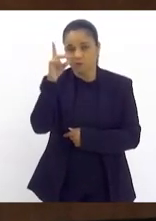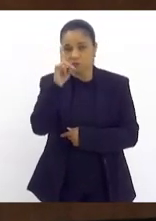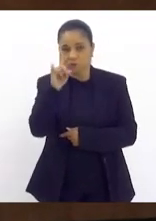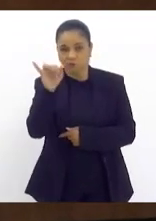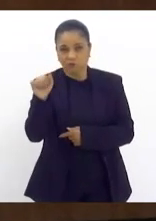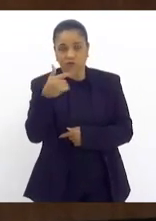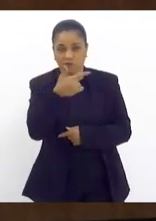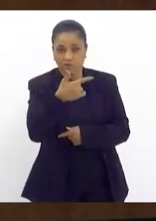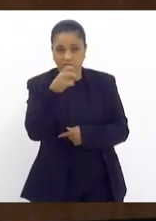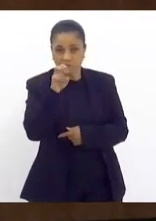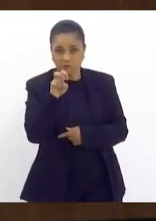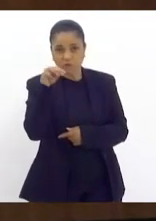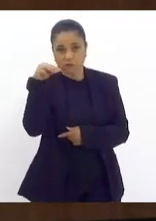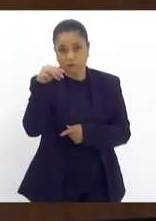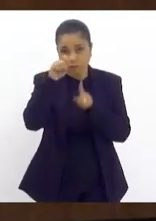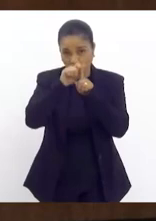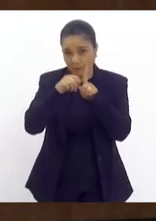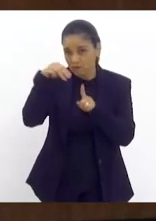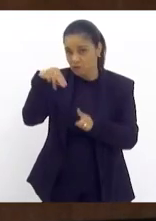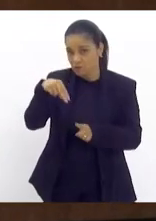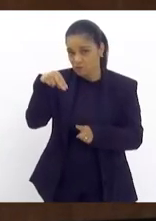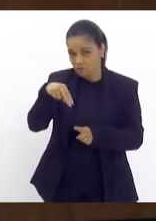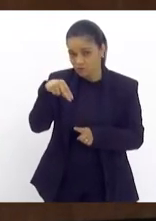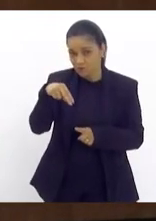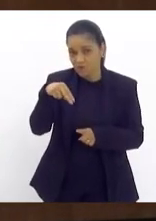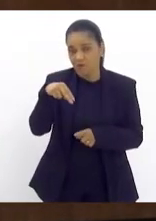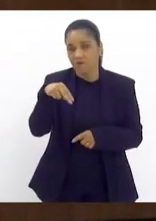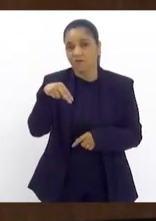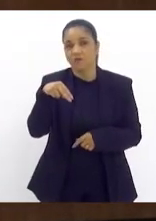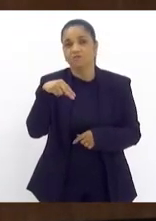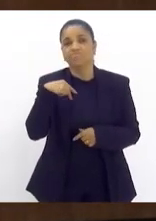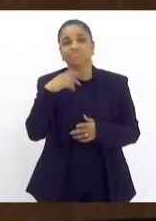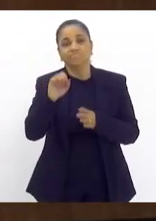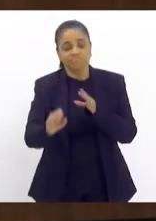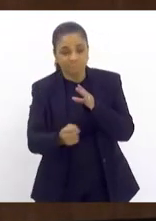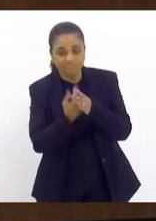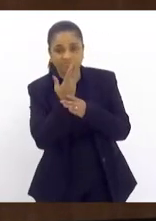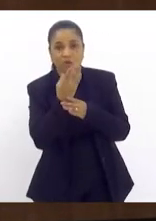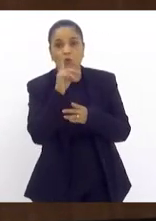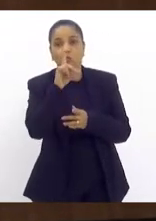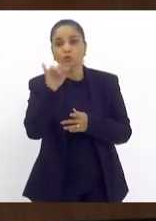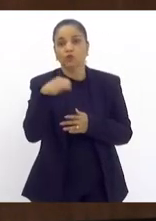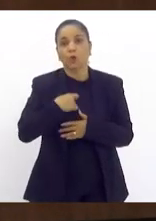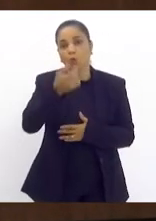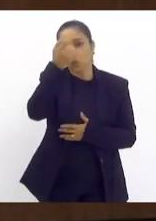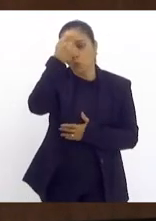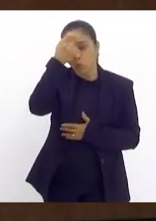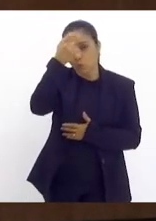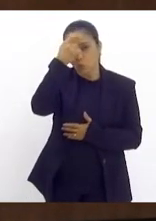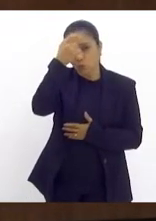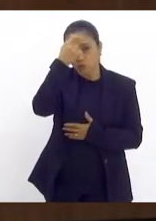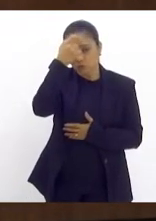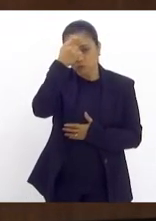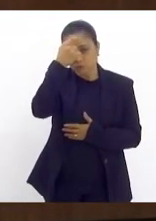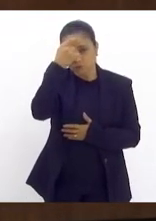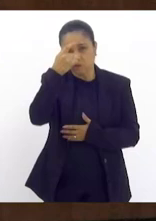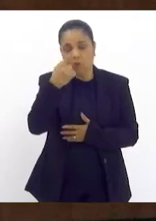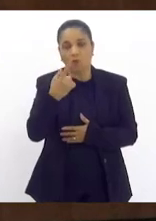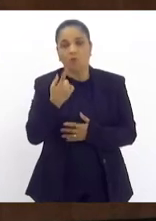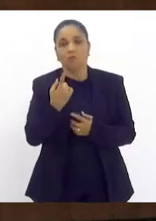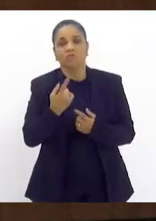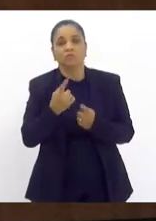de novembro, para que nós possamos, né, criar o Dia Estadual de Conscientização e Combate à